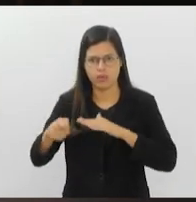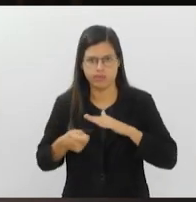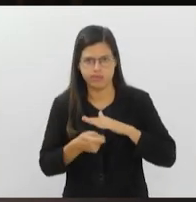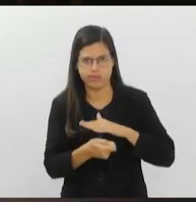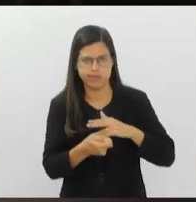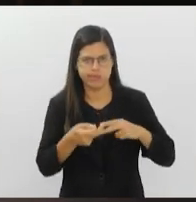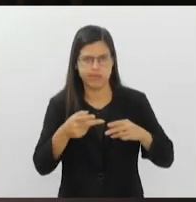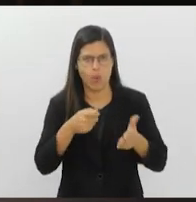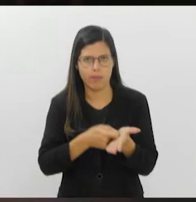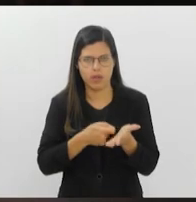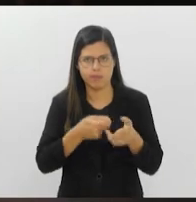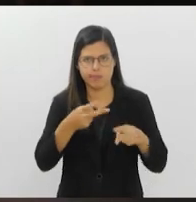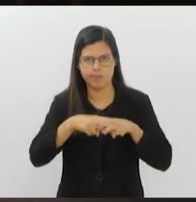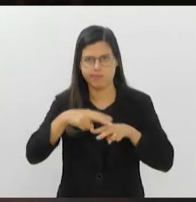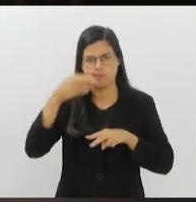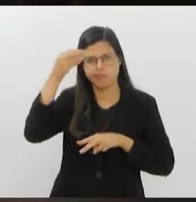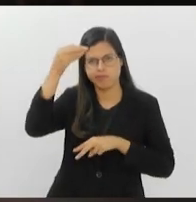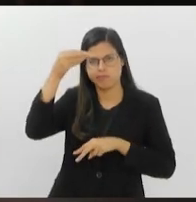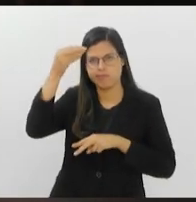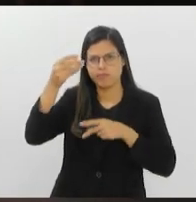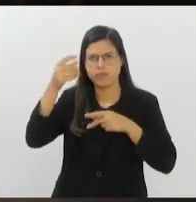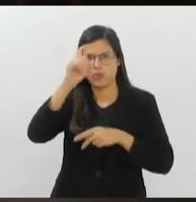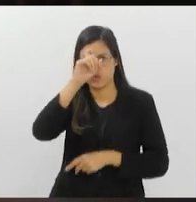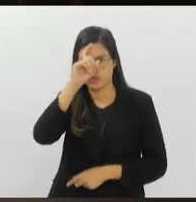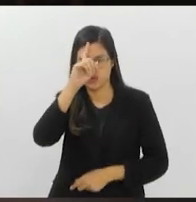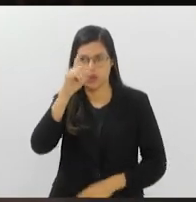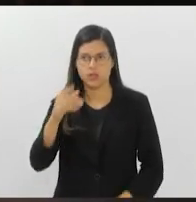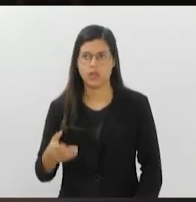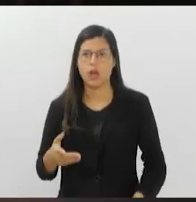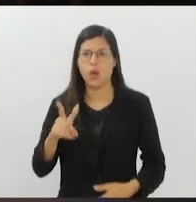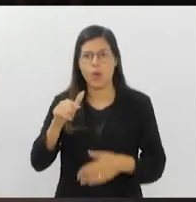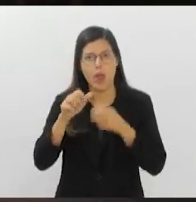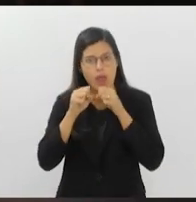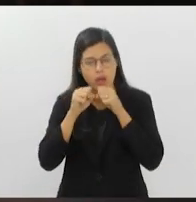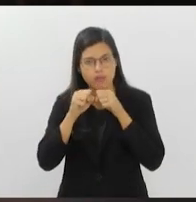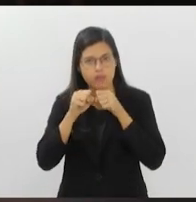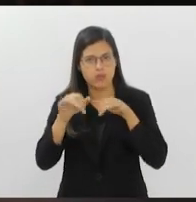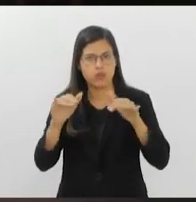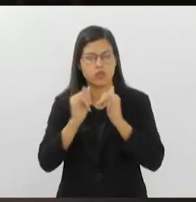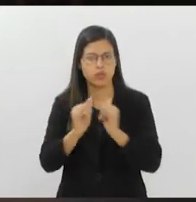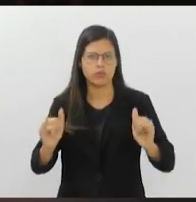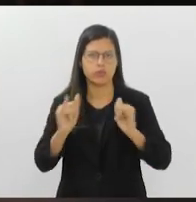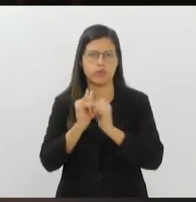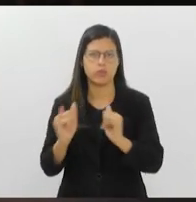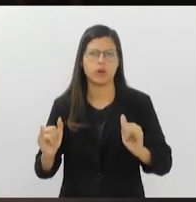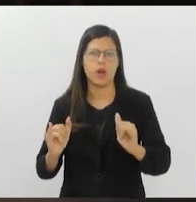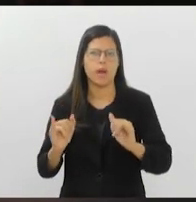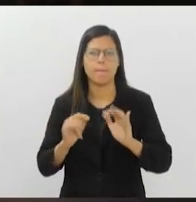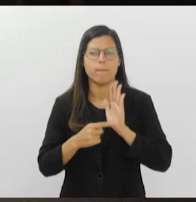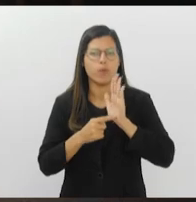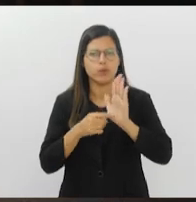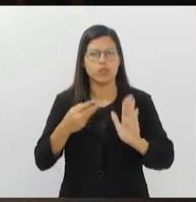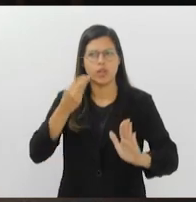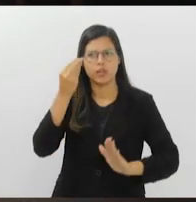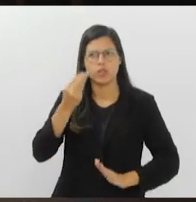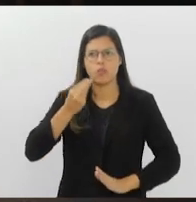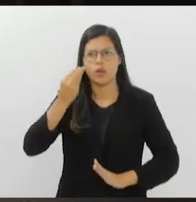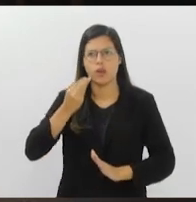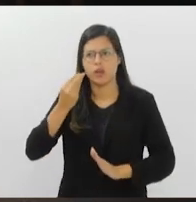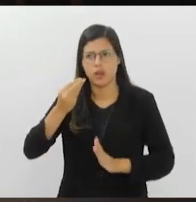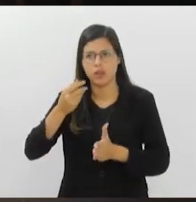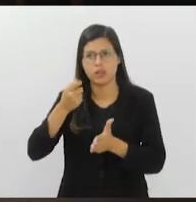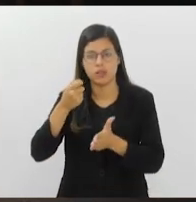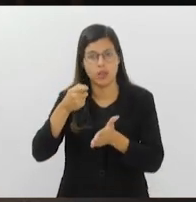avaliar, sistematizar, divulgar essas experiências, sistematizar a luta e